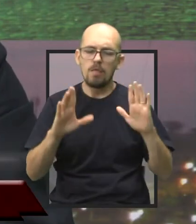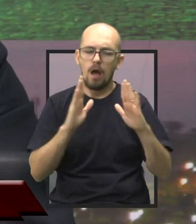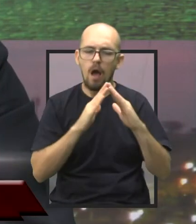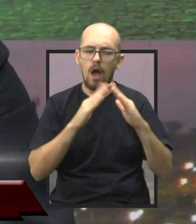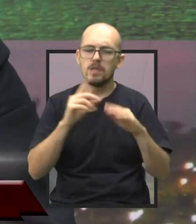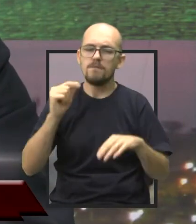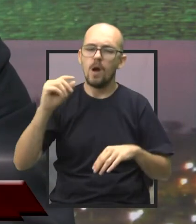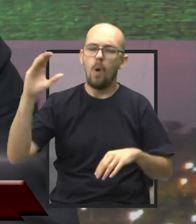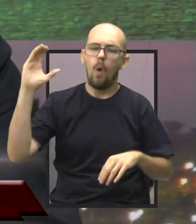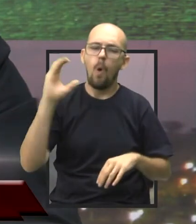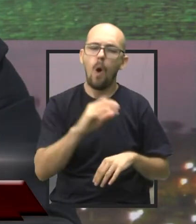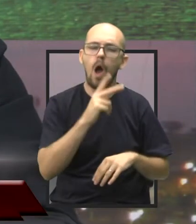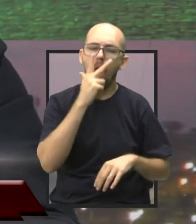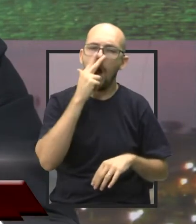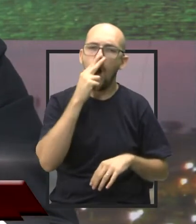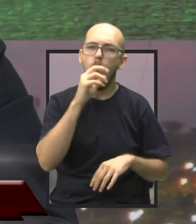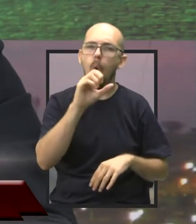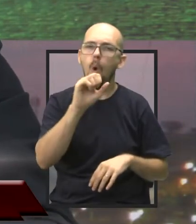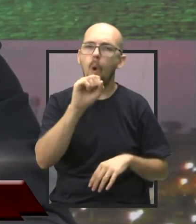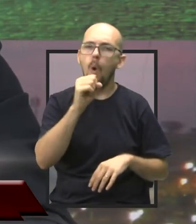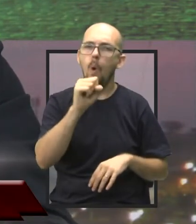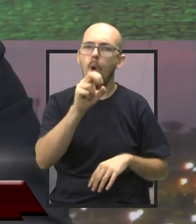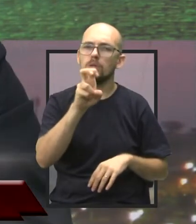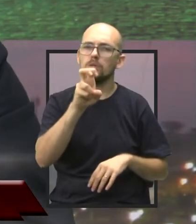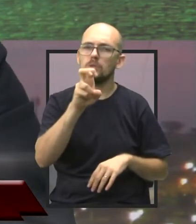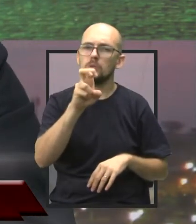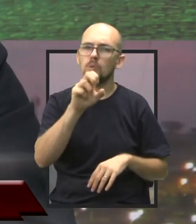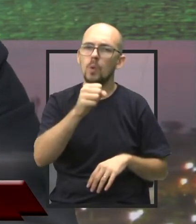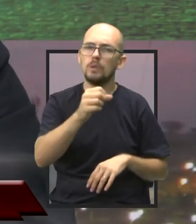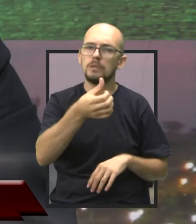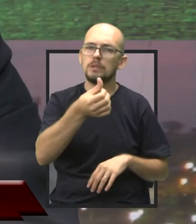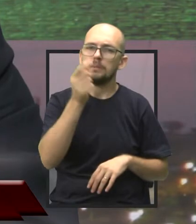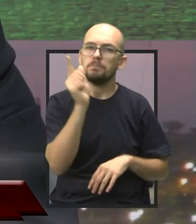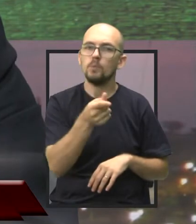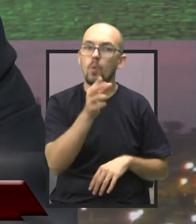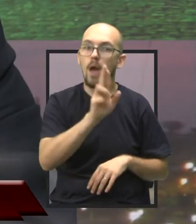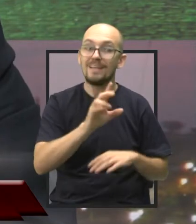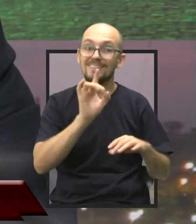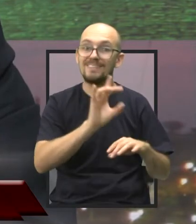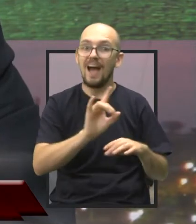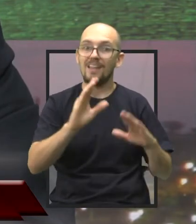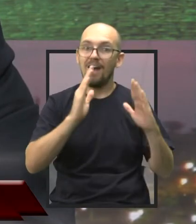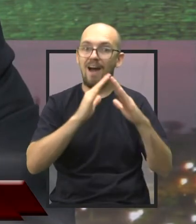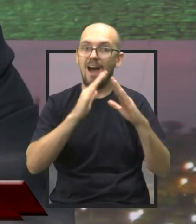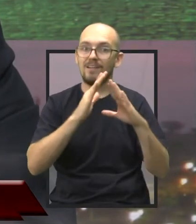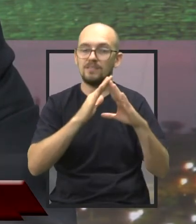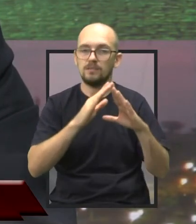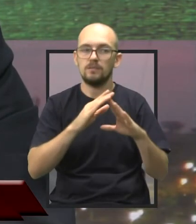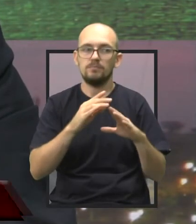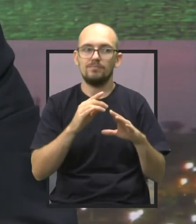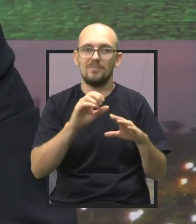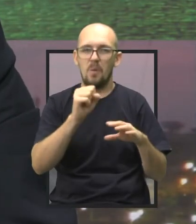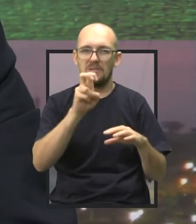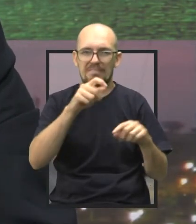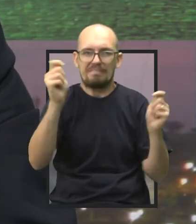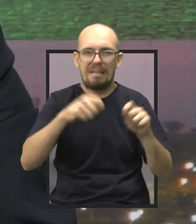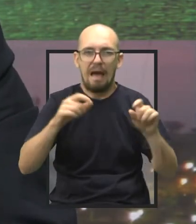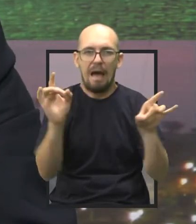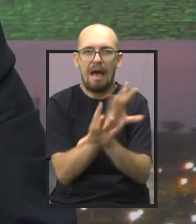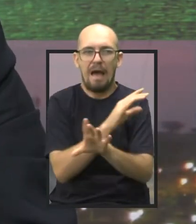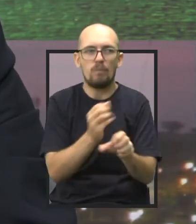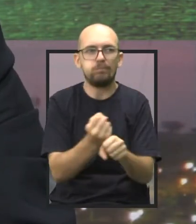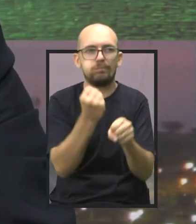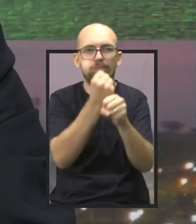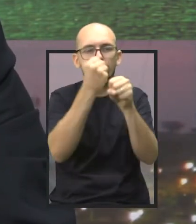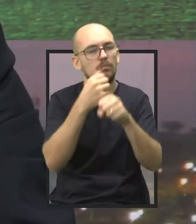valor de 85, 86 mil reais. E não fecha esse valor. Então